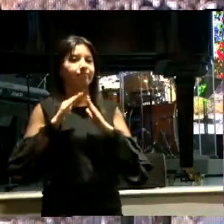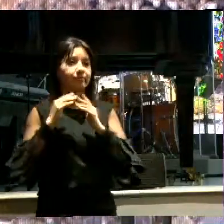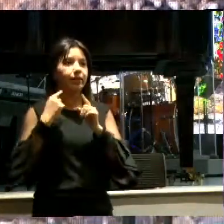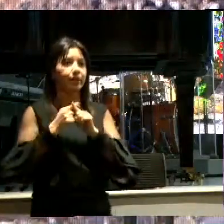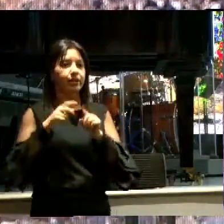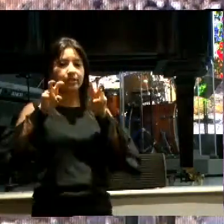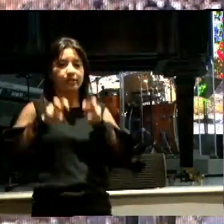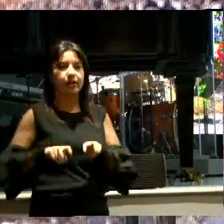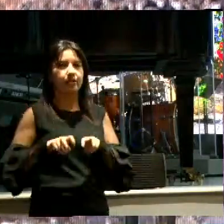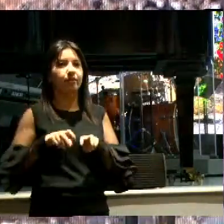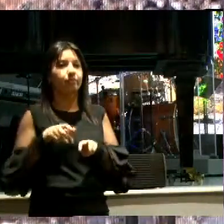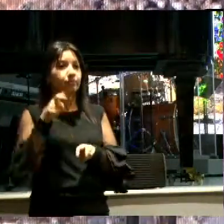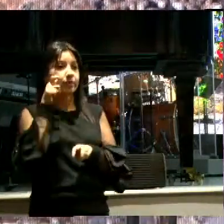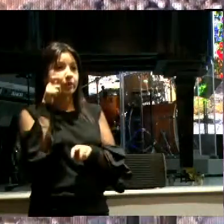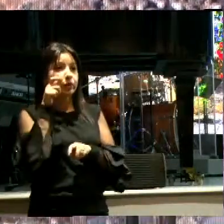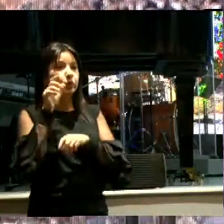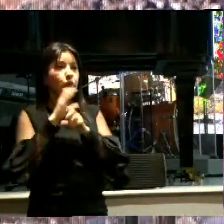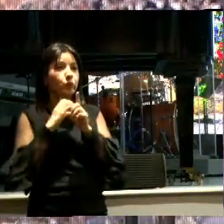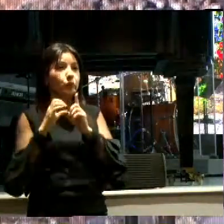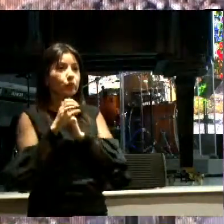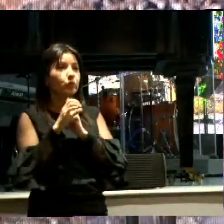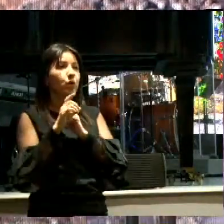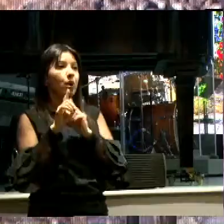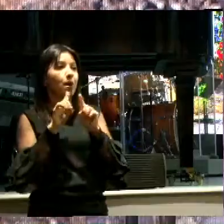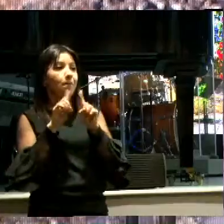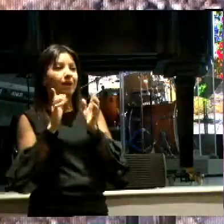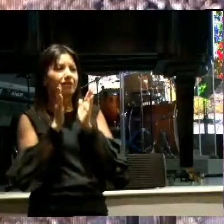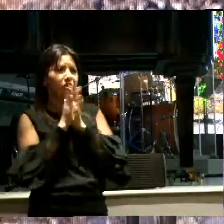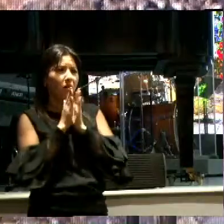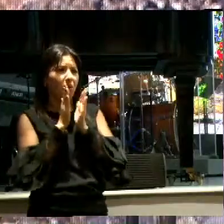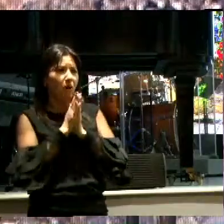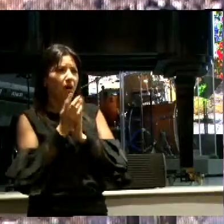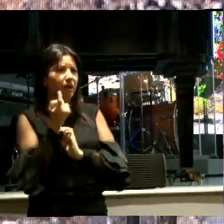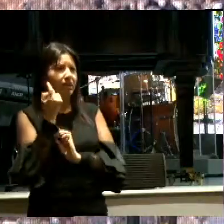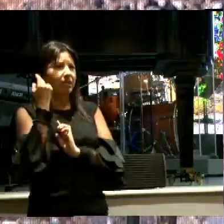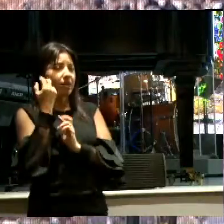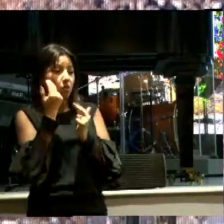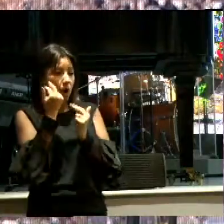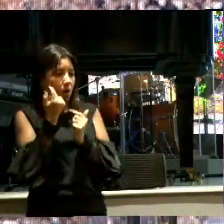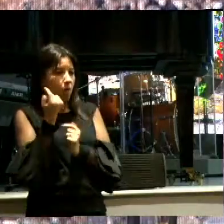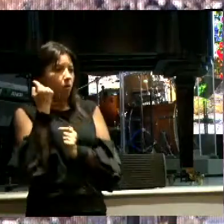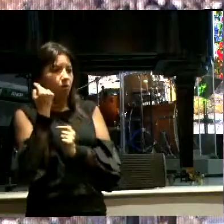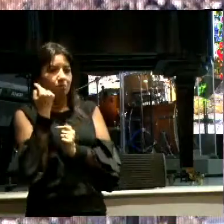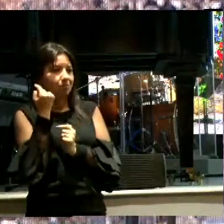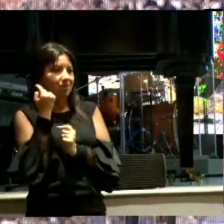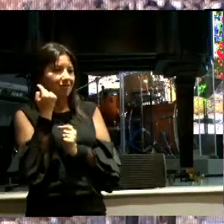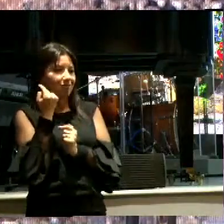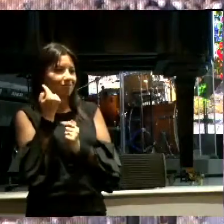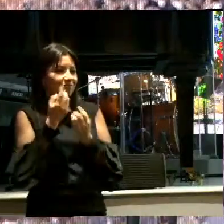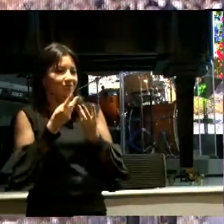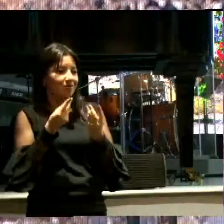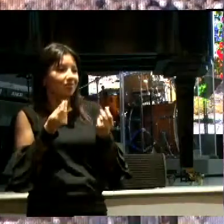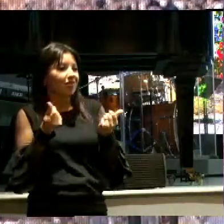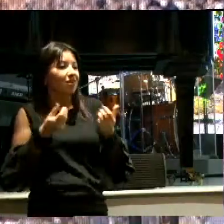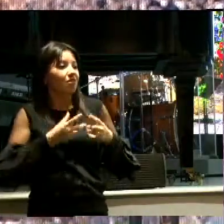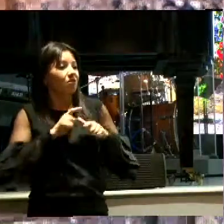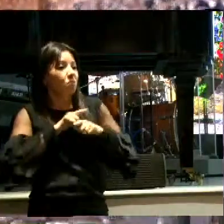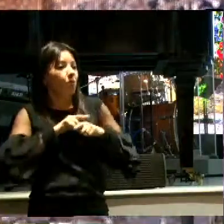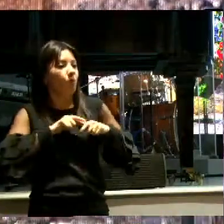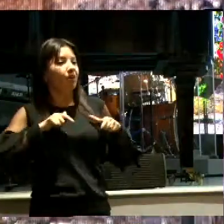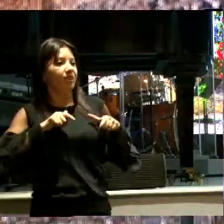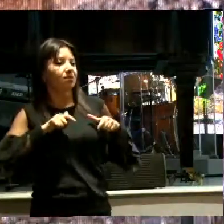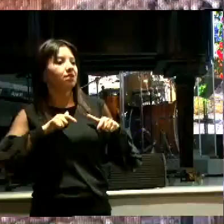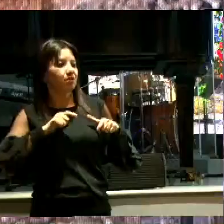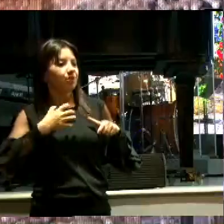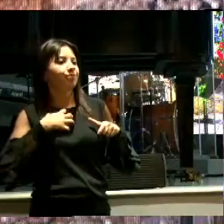cá e já não oramos mais da mesma forma. Hoje em dia, eu trabalho com o Ministério de Mulheres da Igreja